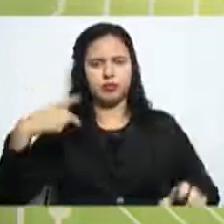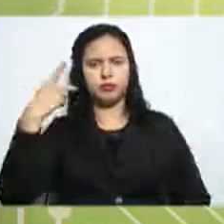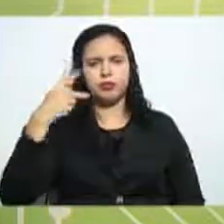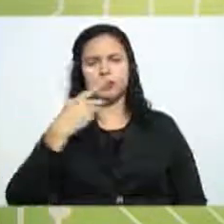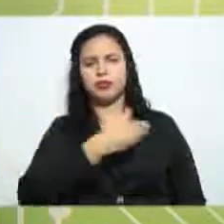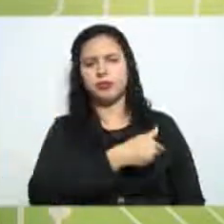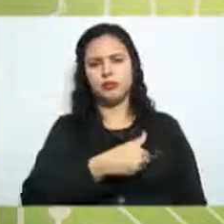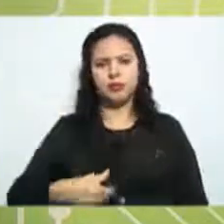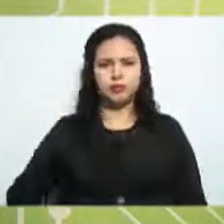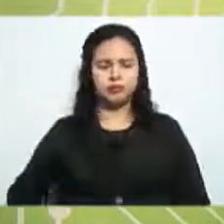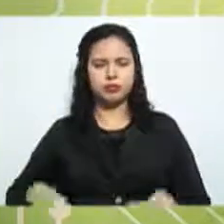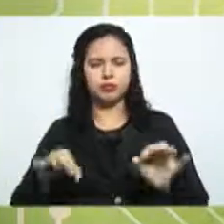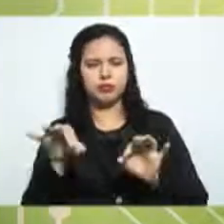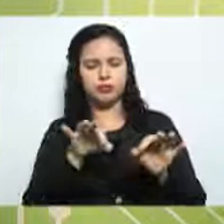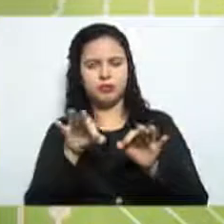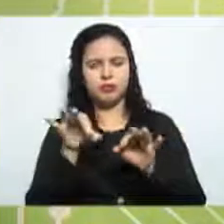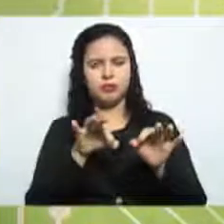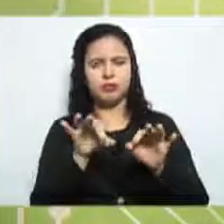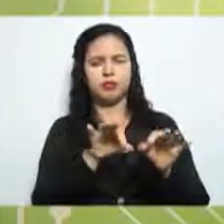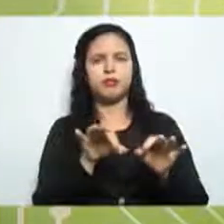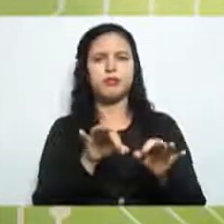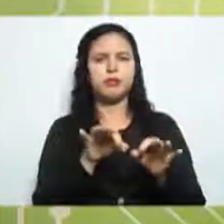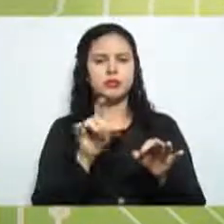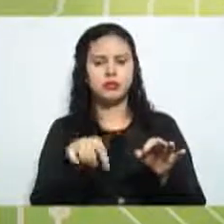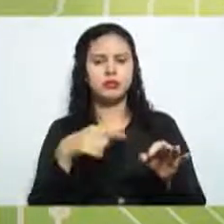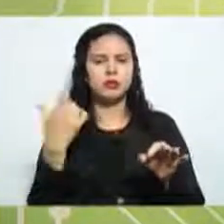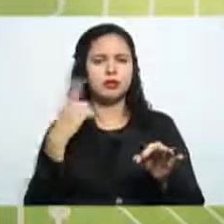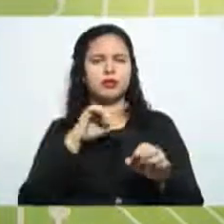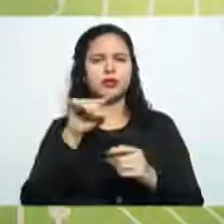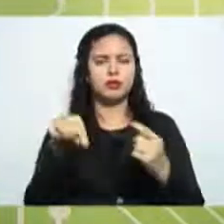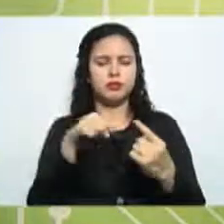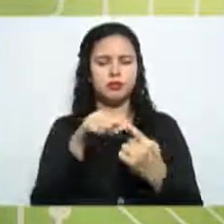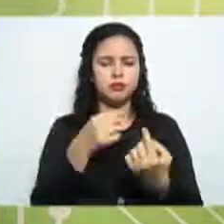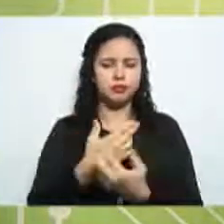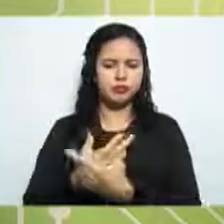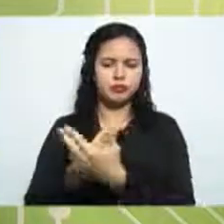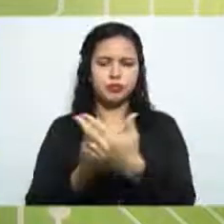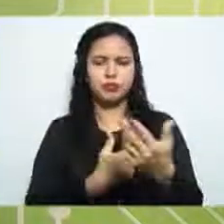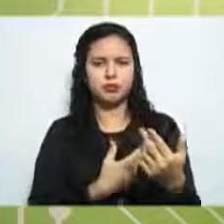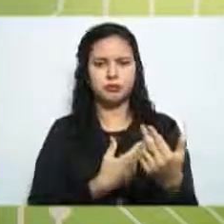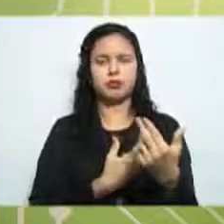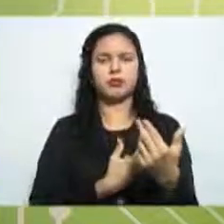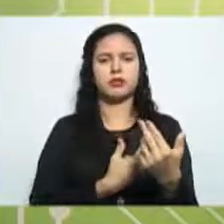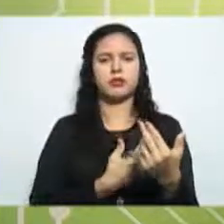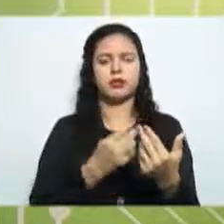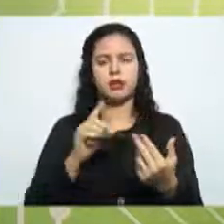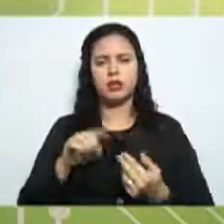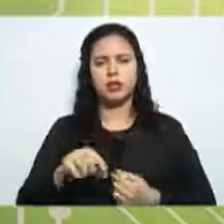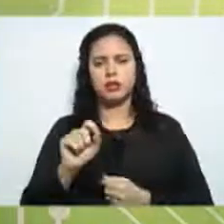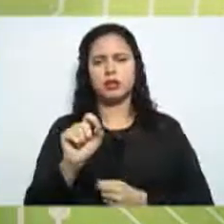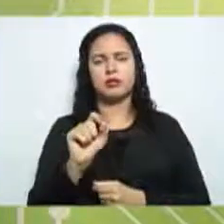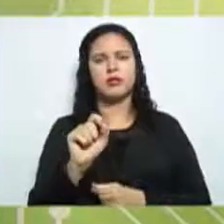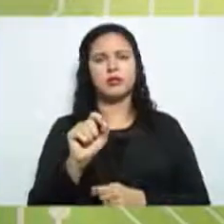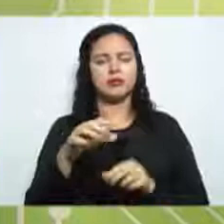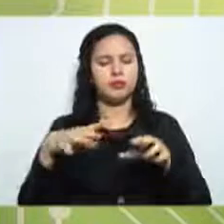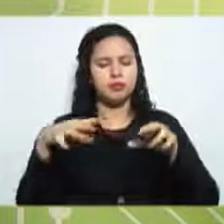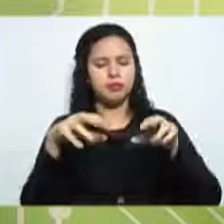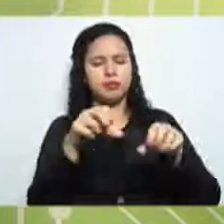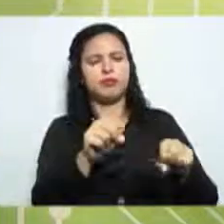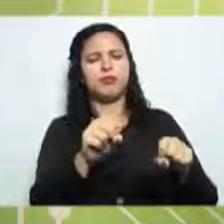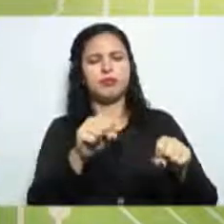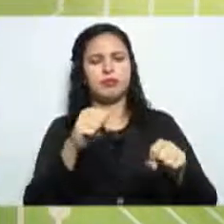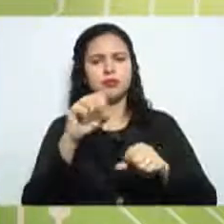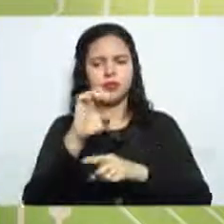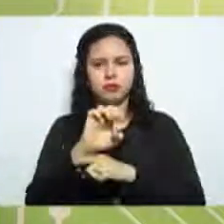que, coordenadas, chegam a um objetivo comum. No caso que nós estamos estudando aqui, esse objetivo é a ocupação do estado